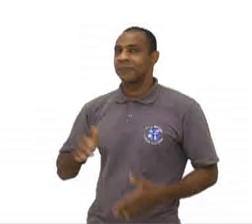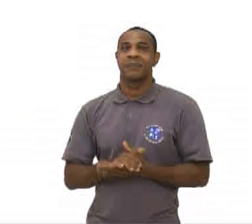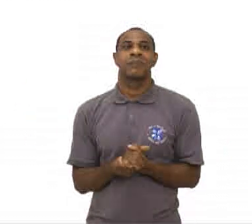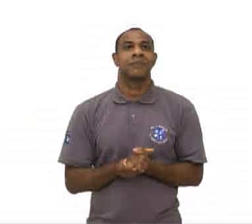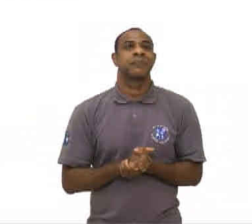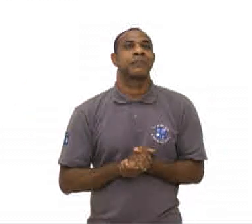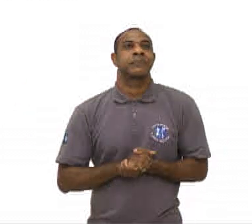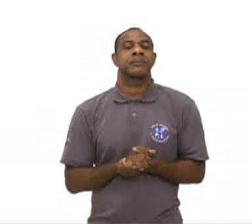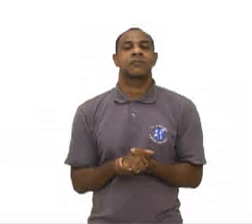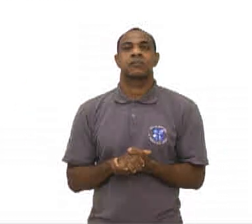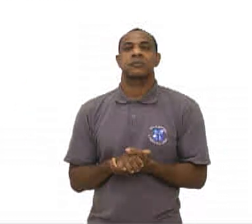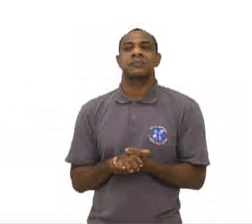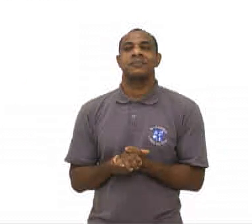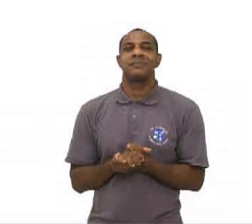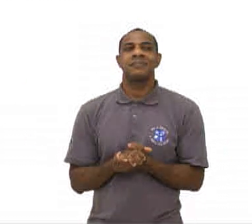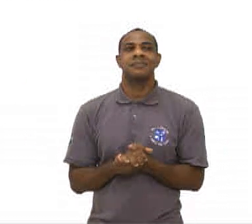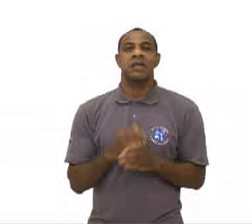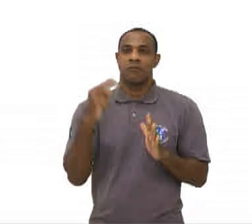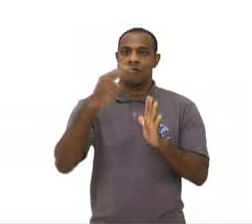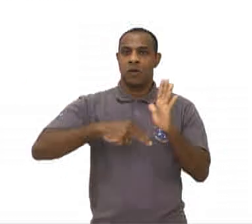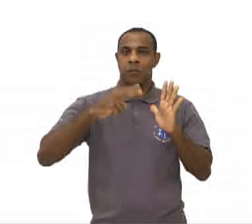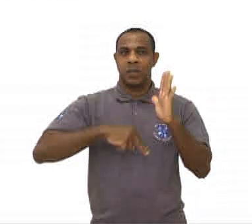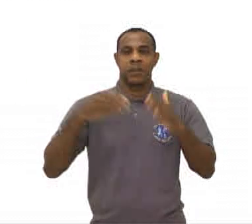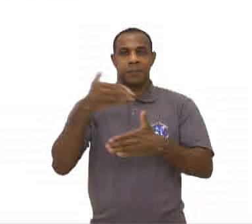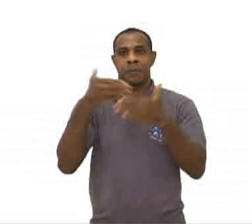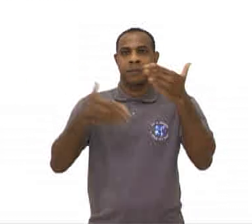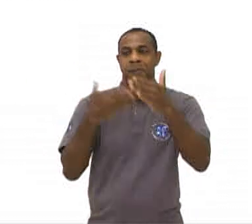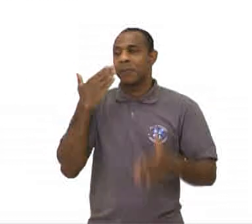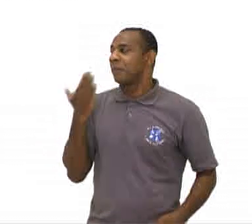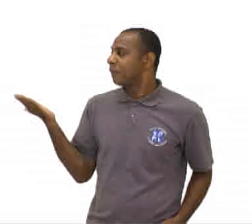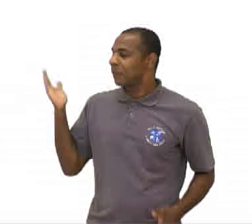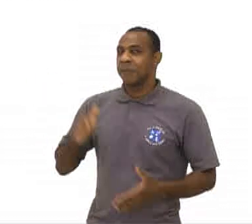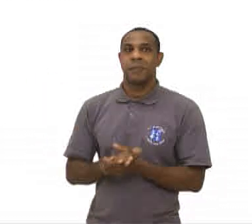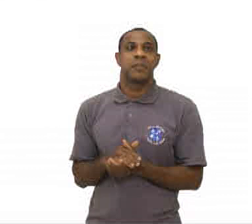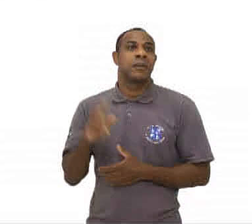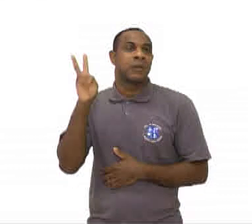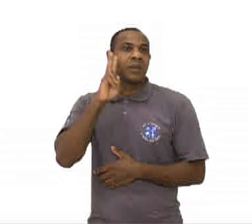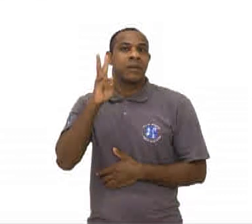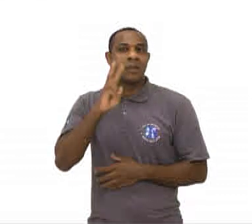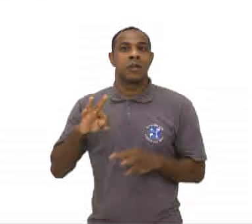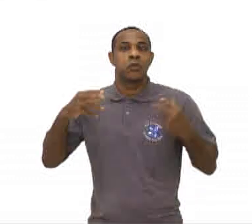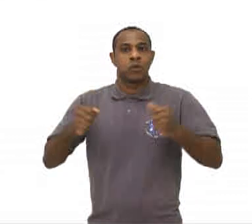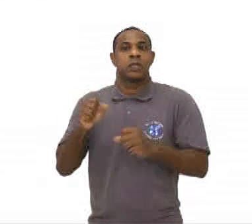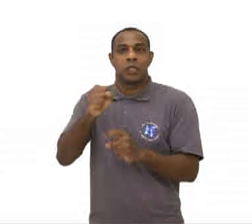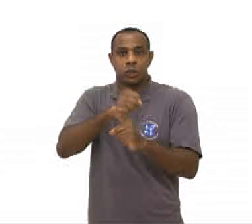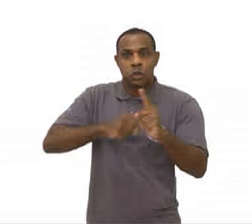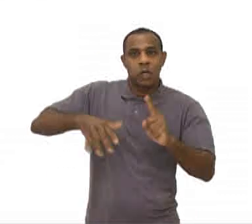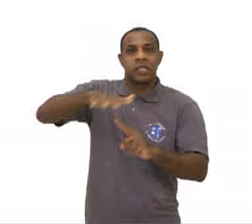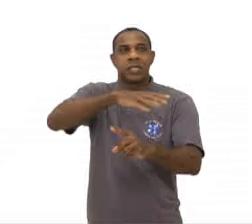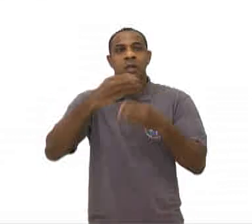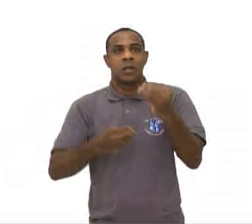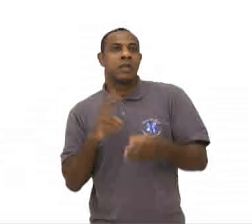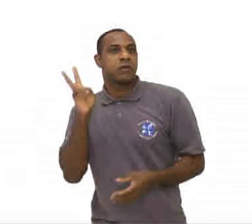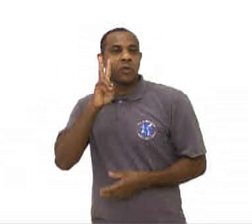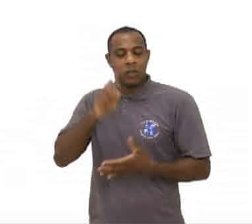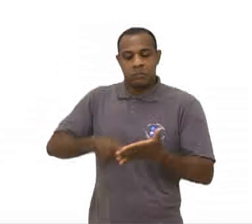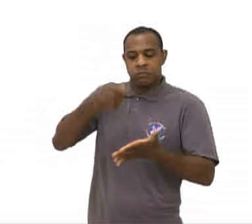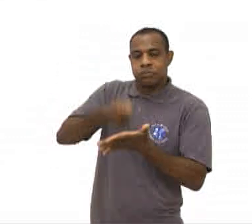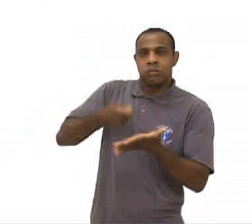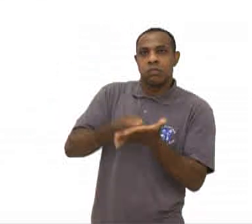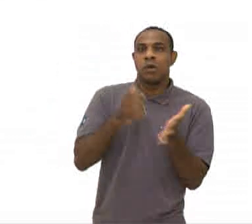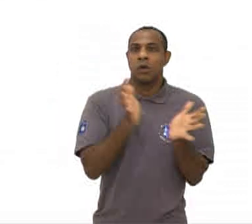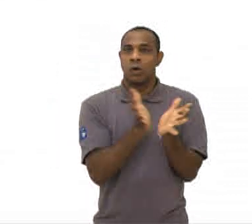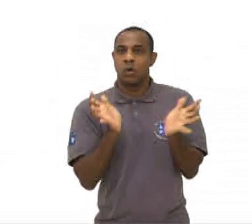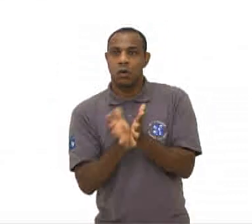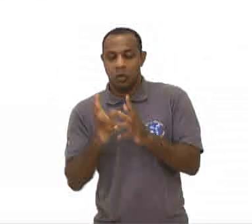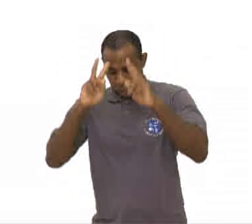gente ver essas belas palavras desse importante intelectual. A história de toda a sociedade até aqui é a história de luta de classes.